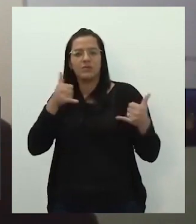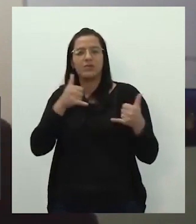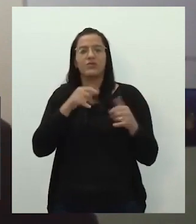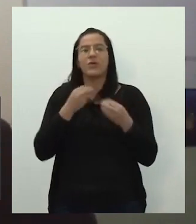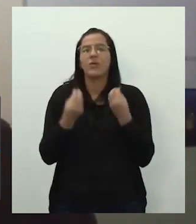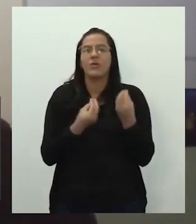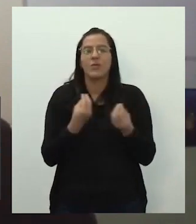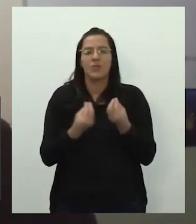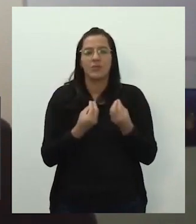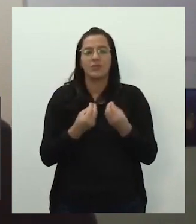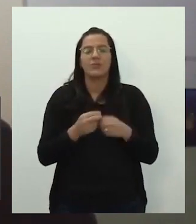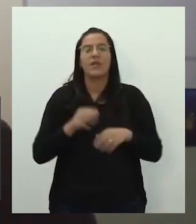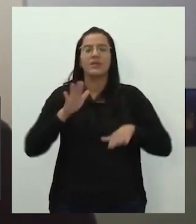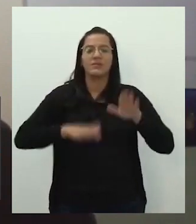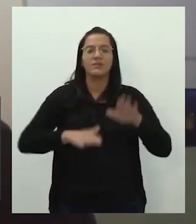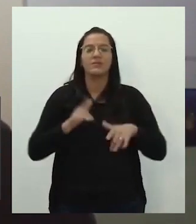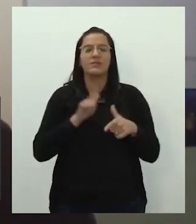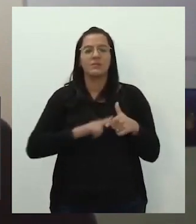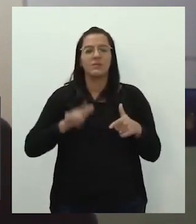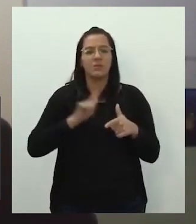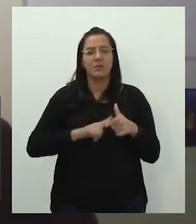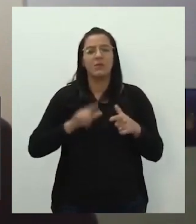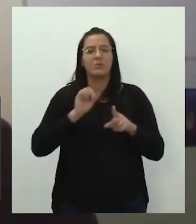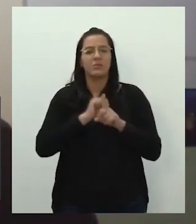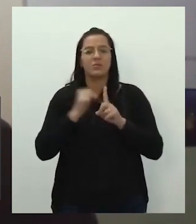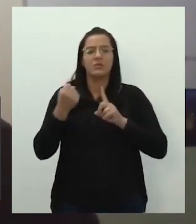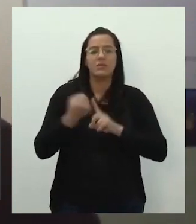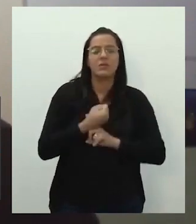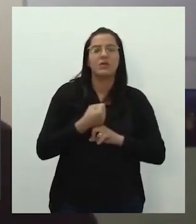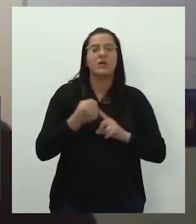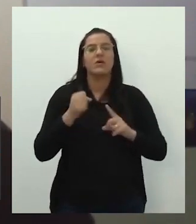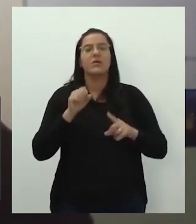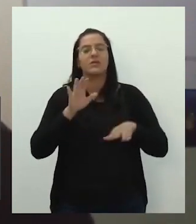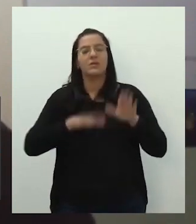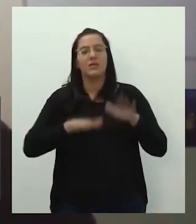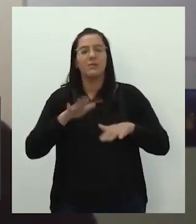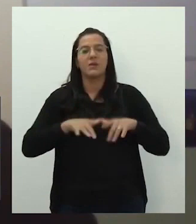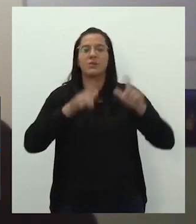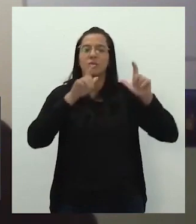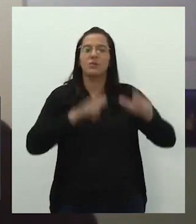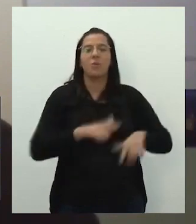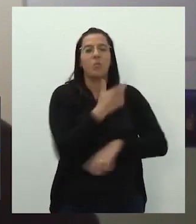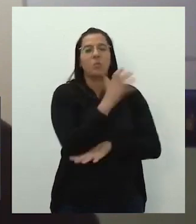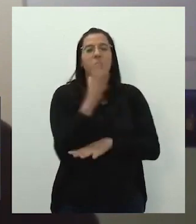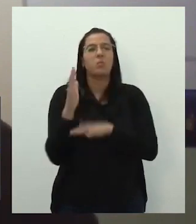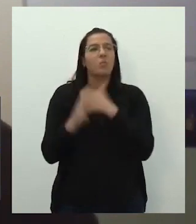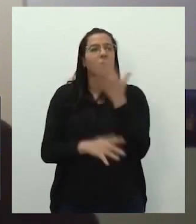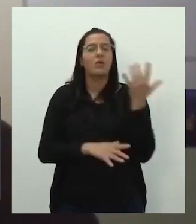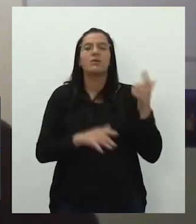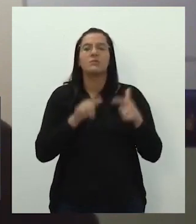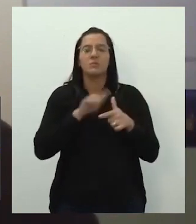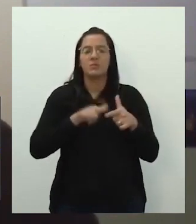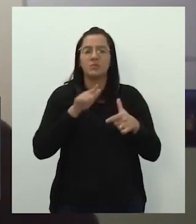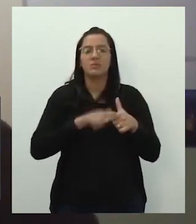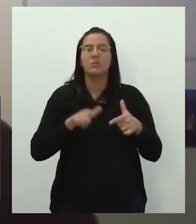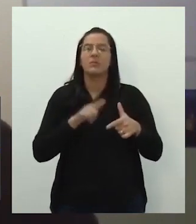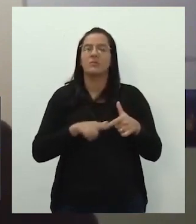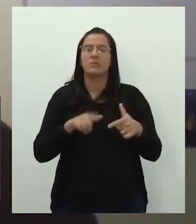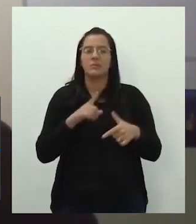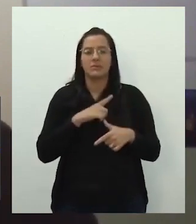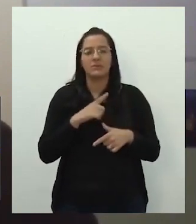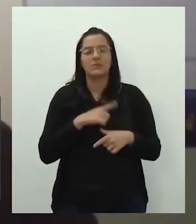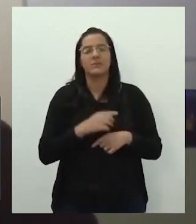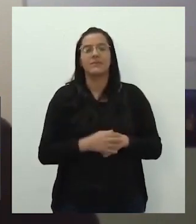como, por exemplo, a problemática aí social, aí talvez ecológica envolvida, e a gente usou alguns vídeos que pôde